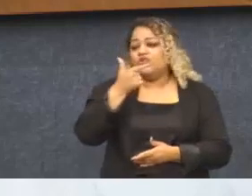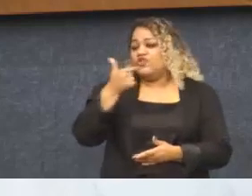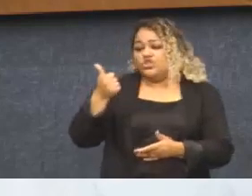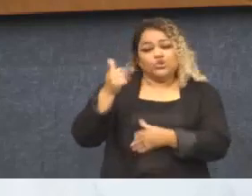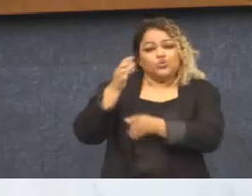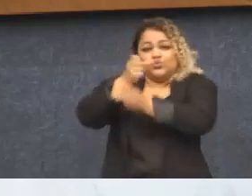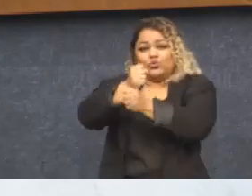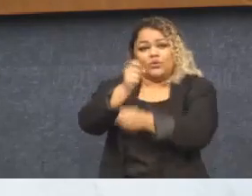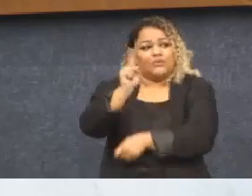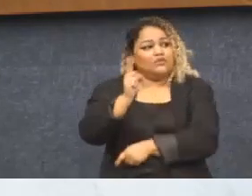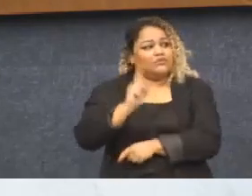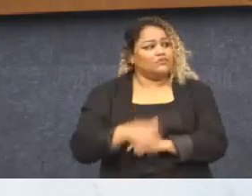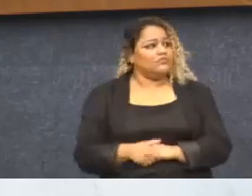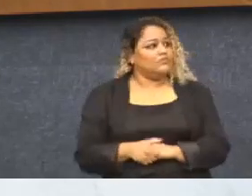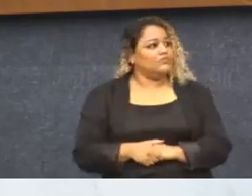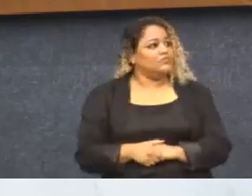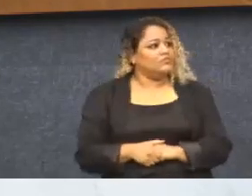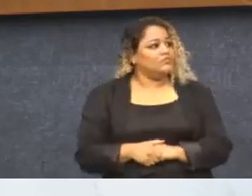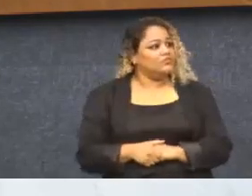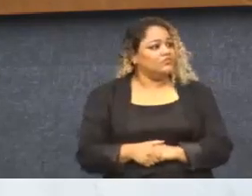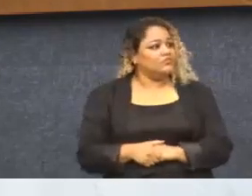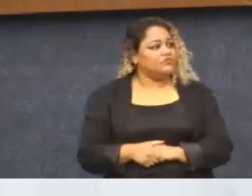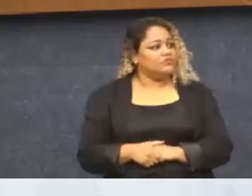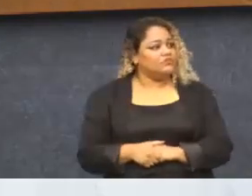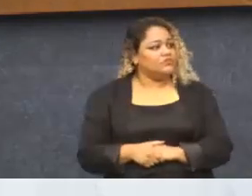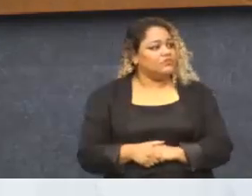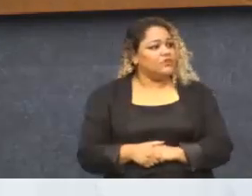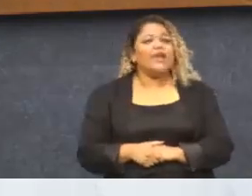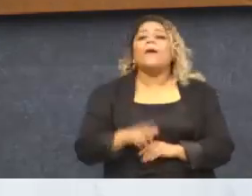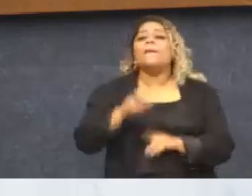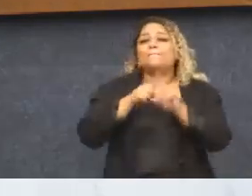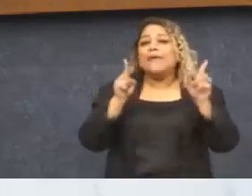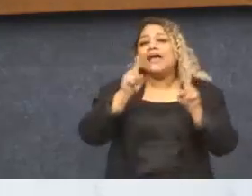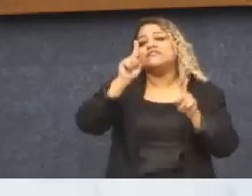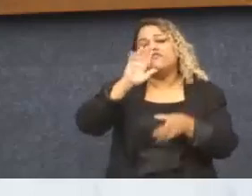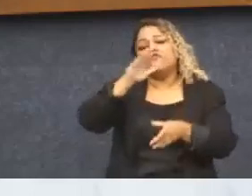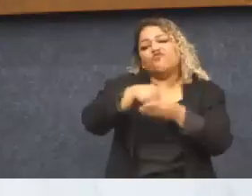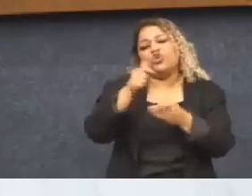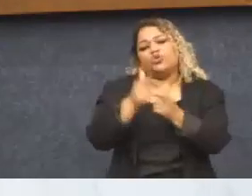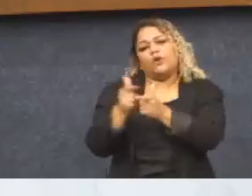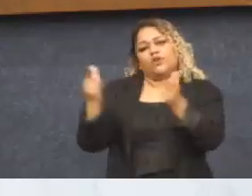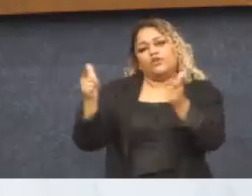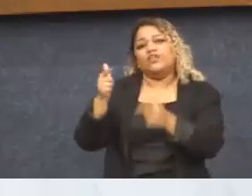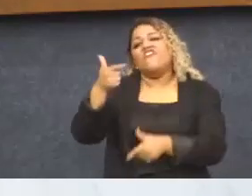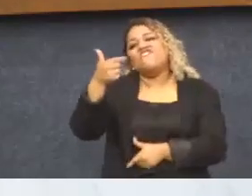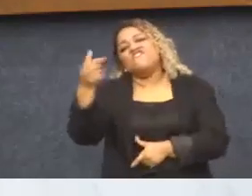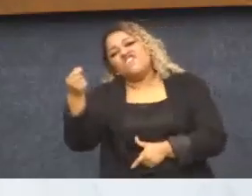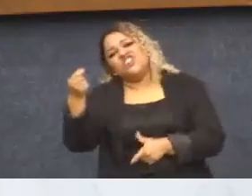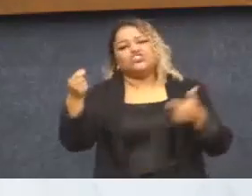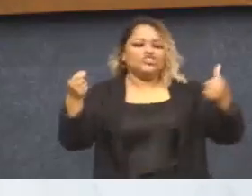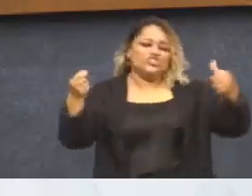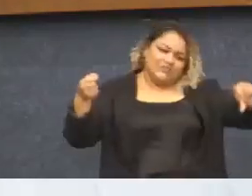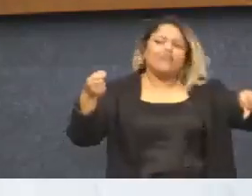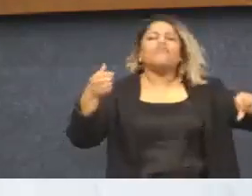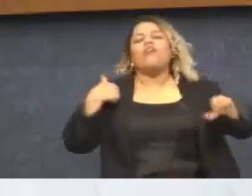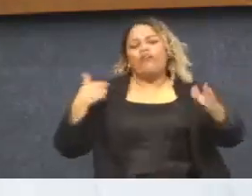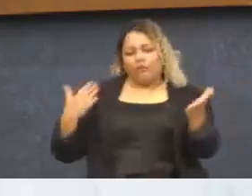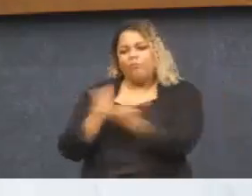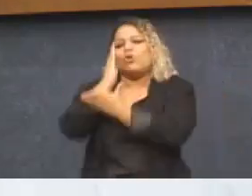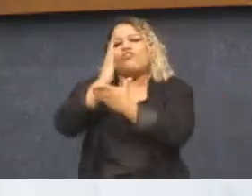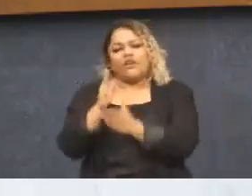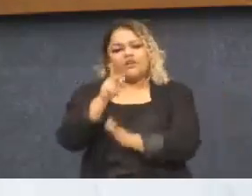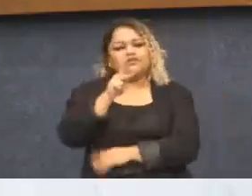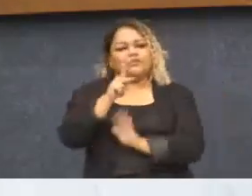votos. Mas a maioria. Mas é voto da maioria. E aí, por 20 a 19, está